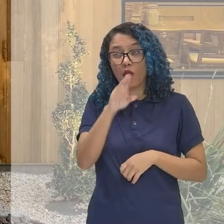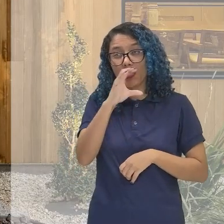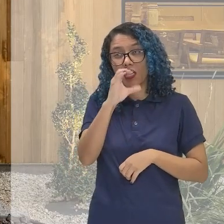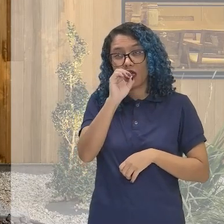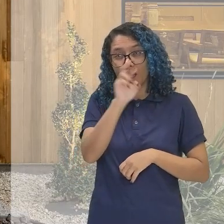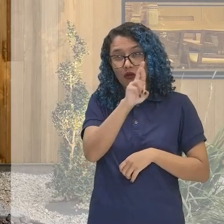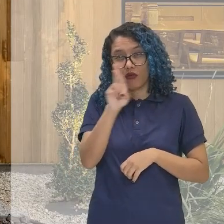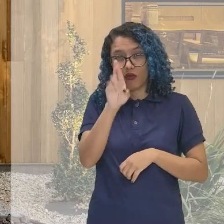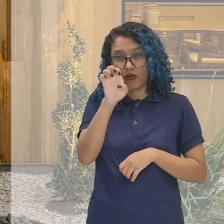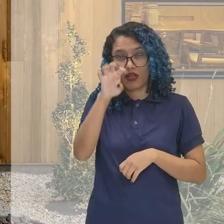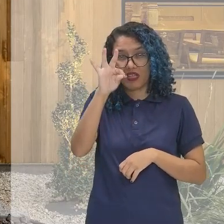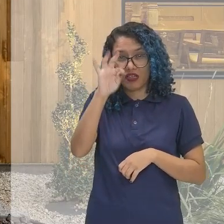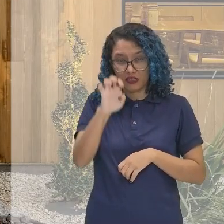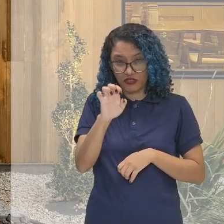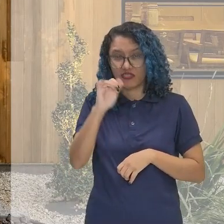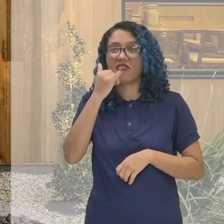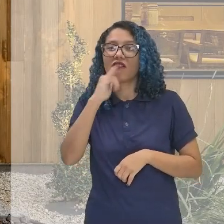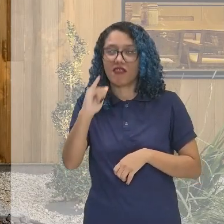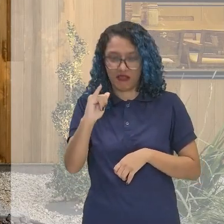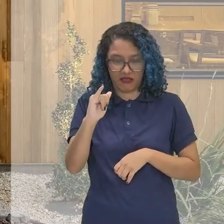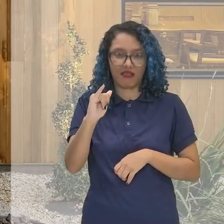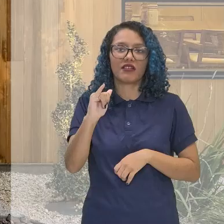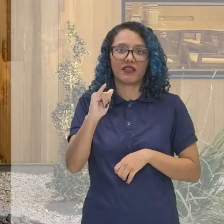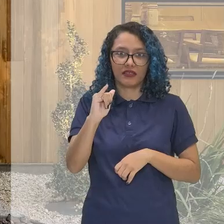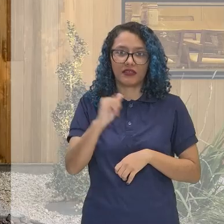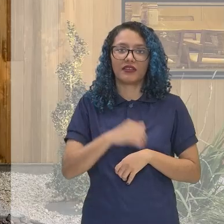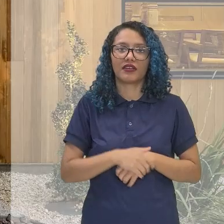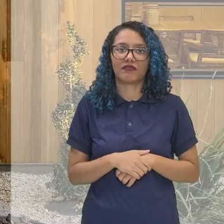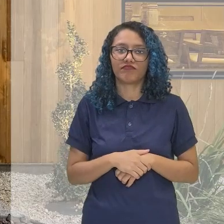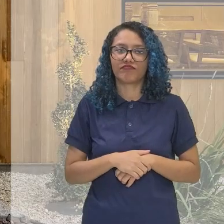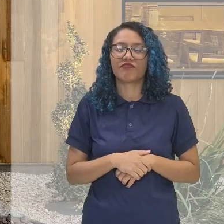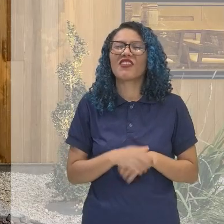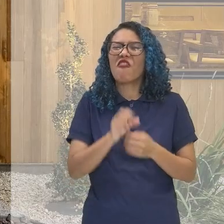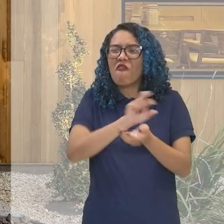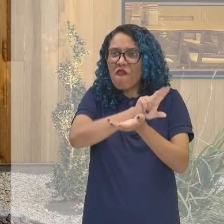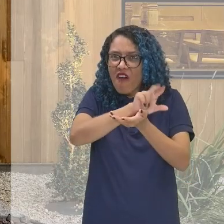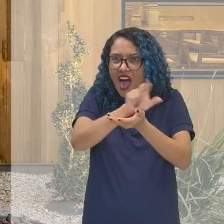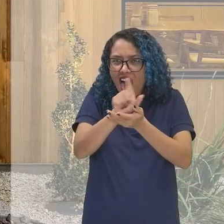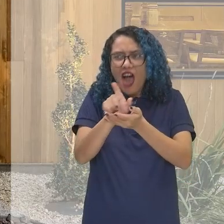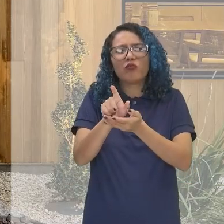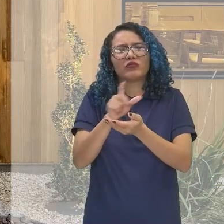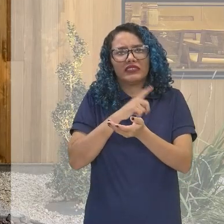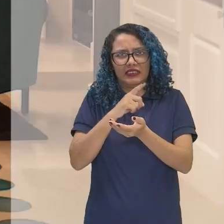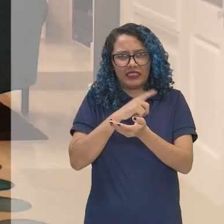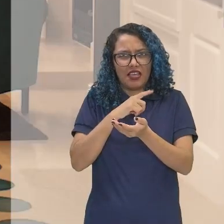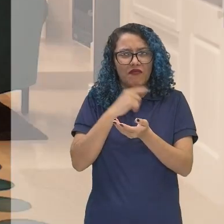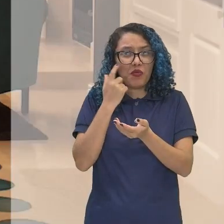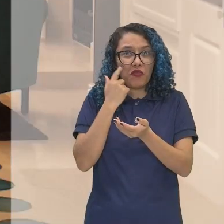elétrica, cujos exemplos existem em grande número. Vamos lá conferir?